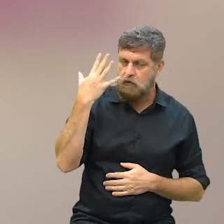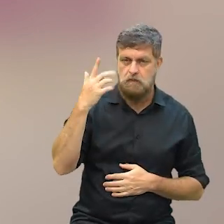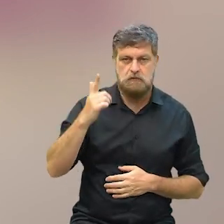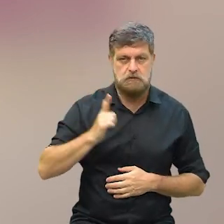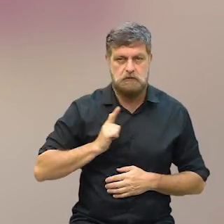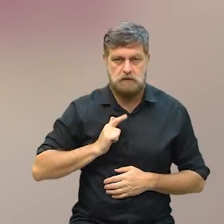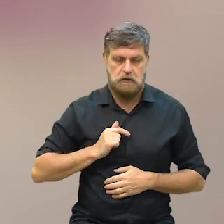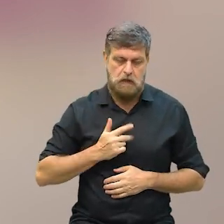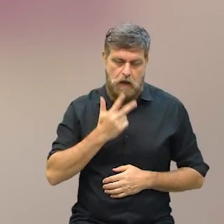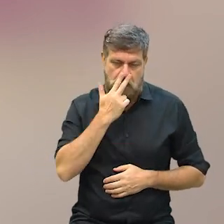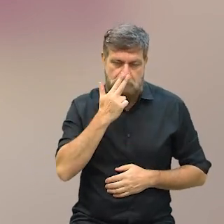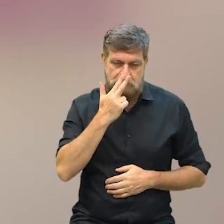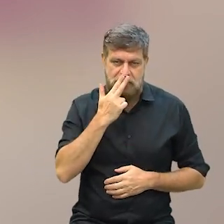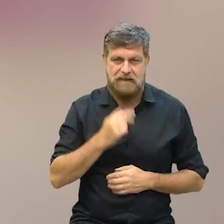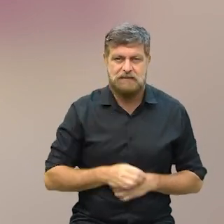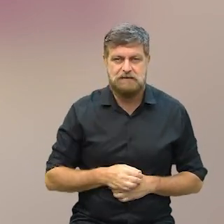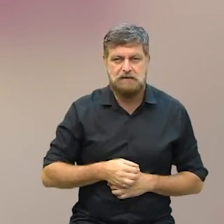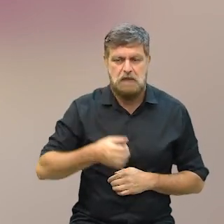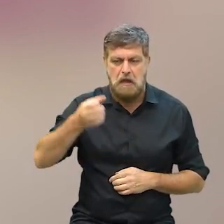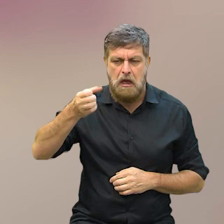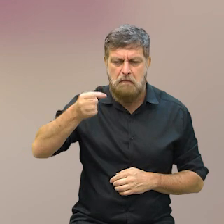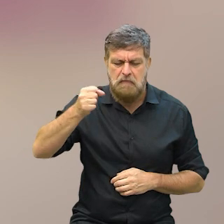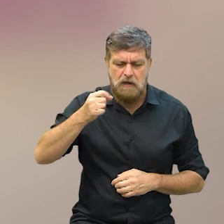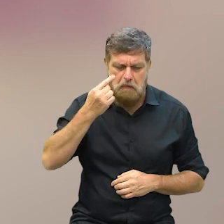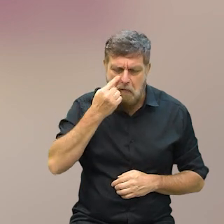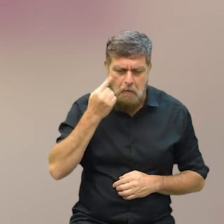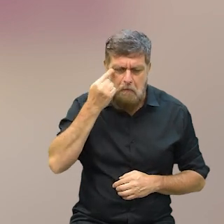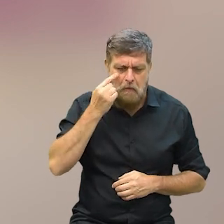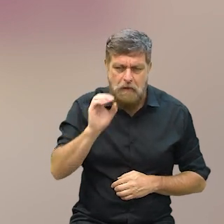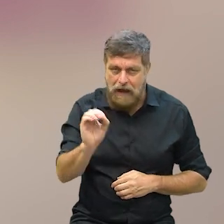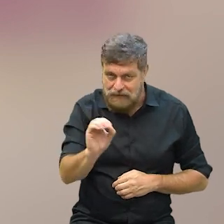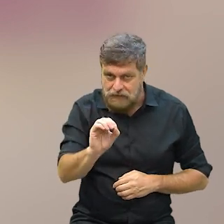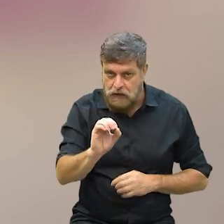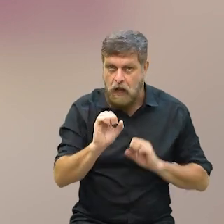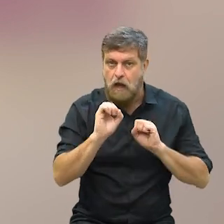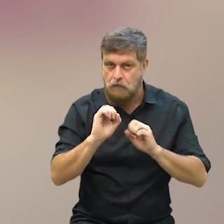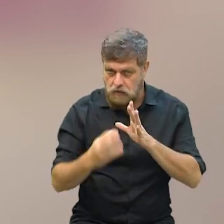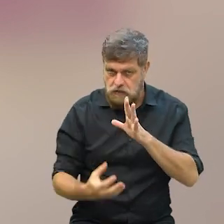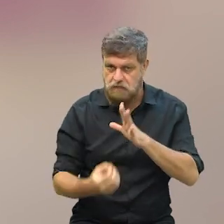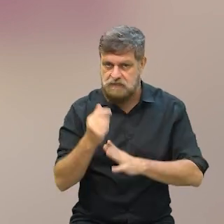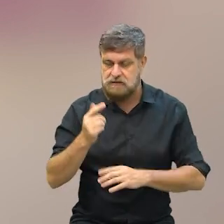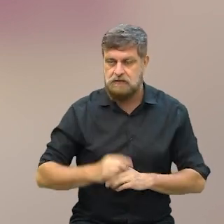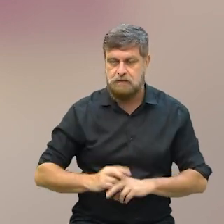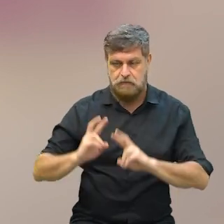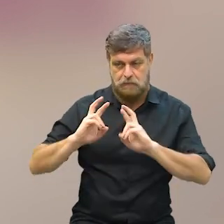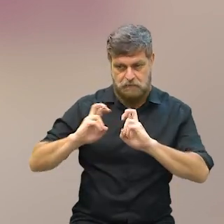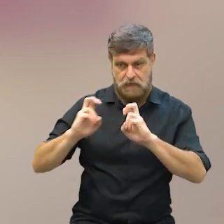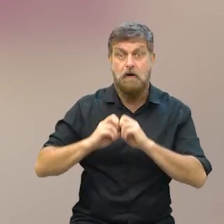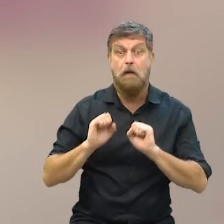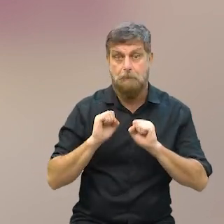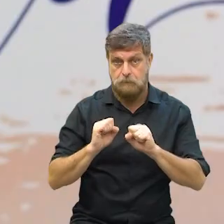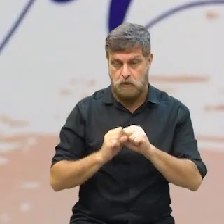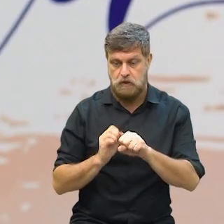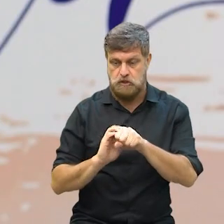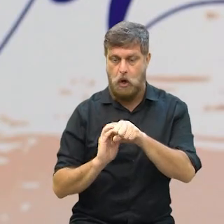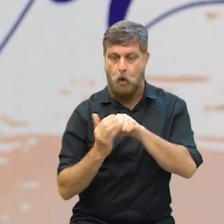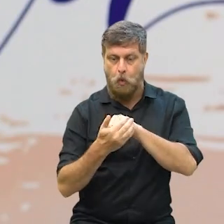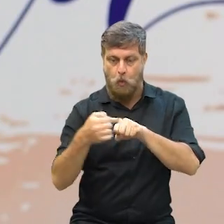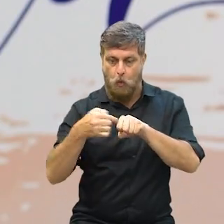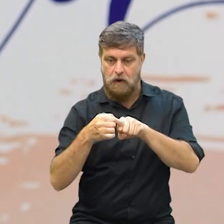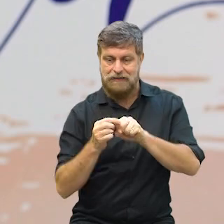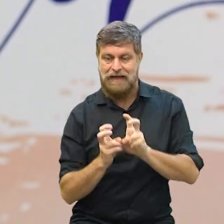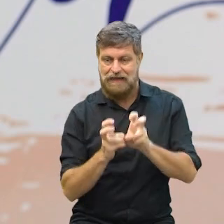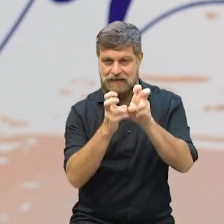nervo óptico e fica uma mancha branca, e não é nada, mas pode ser um sinal de retinoblastoma. Você falou aí